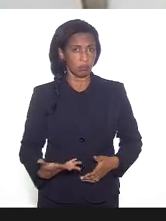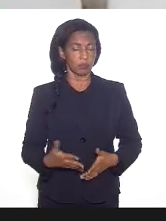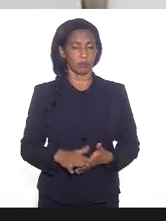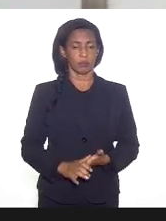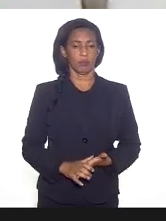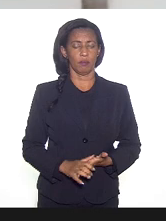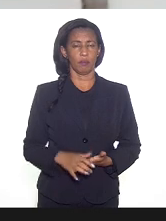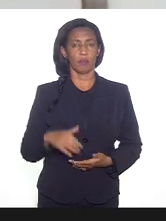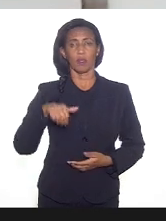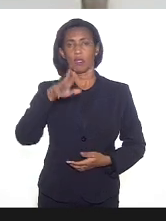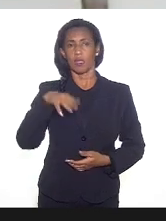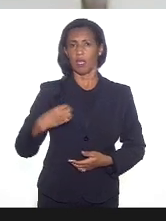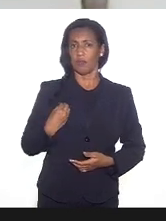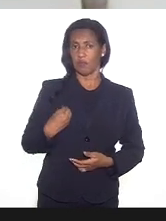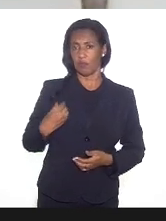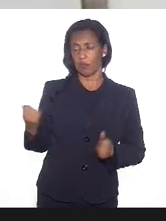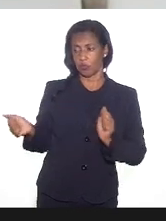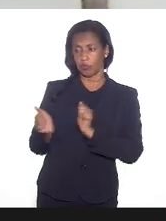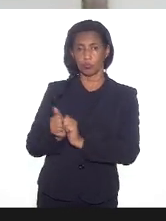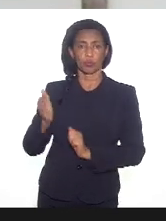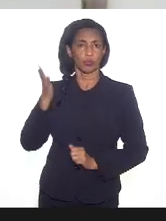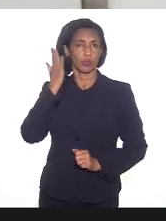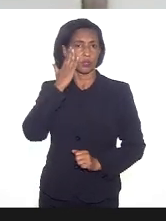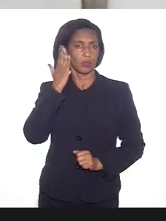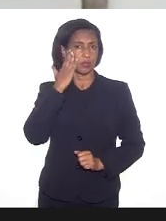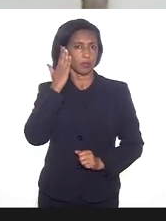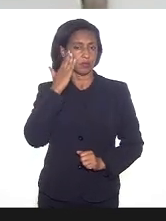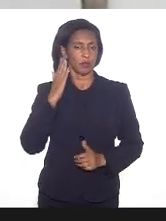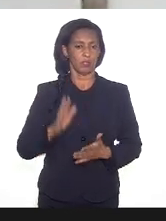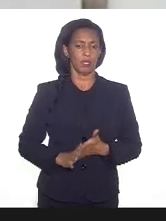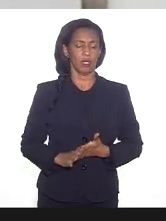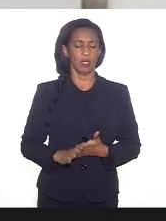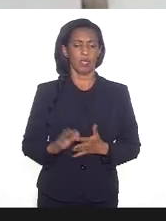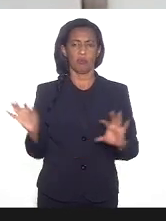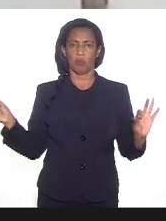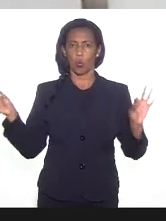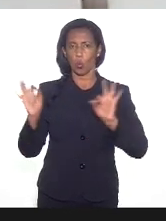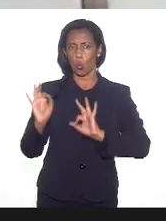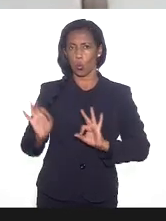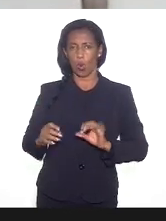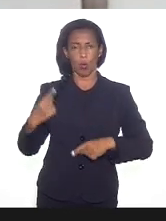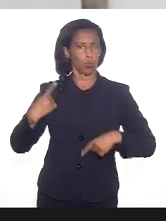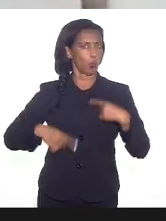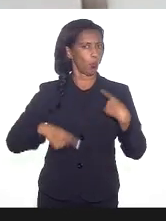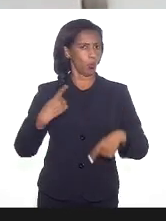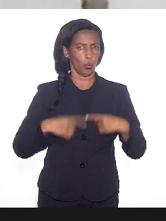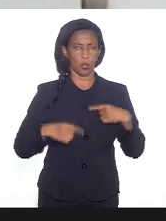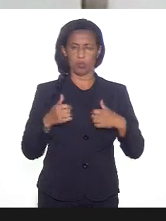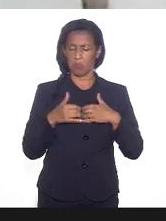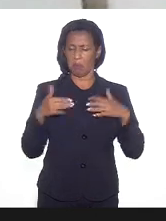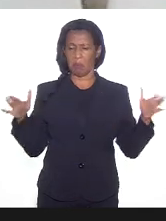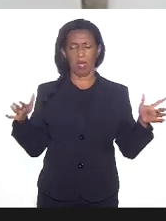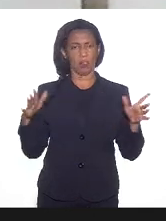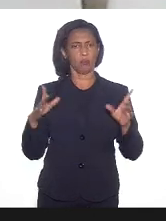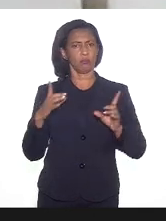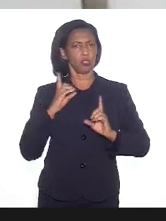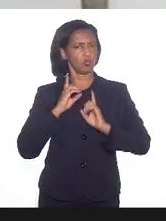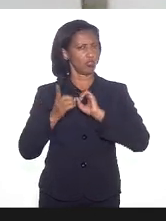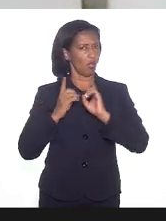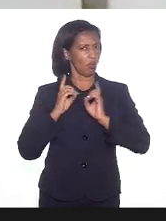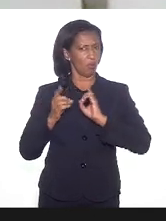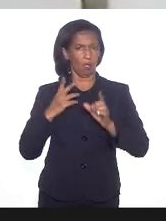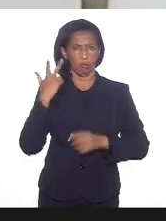quem convive com a gente sabe, a gente não está orientado por nenhuma convicção política, sempre abertos a dialogar